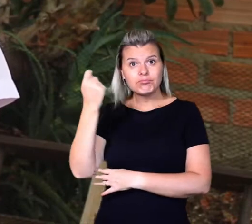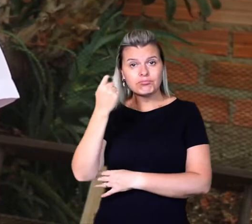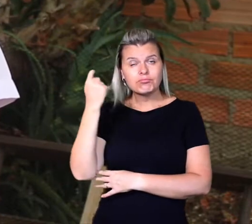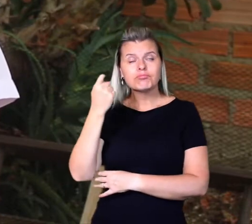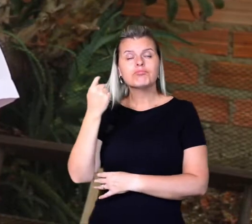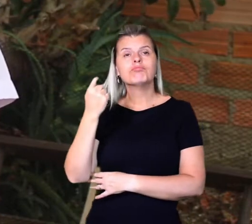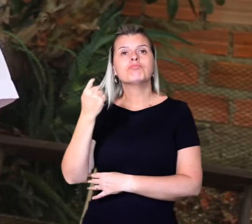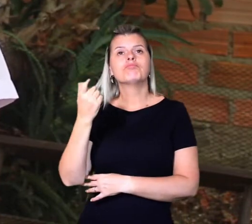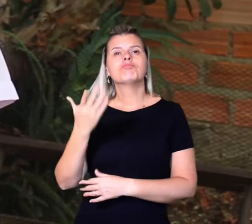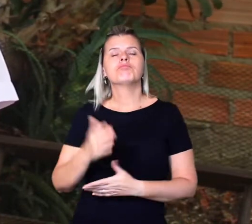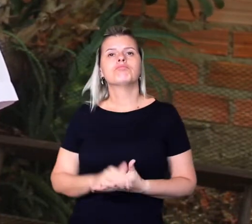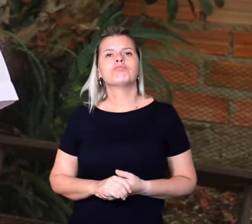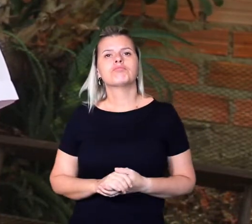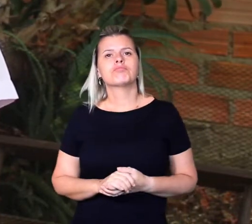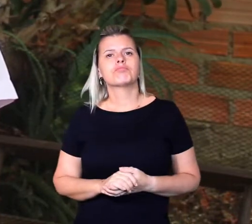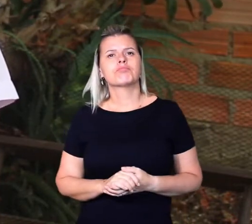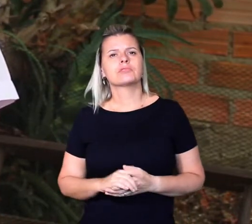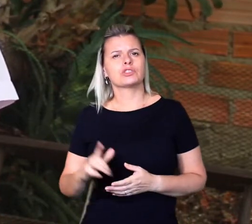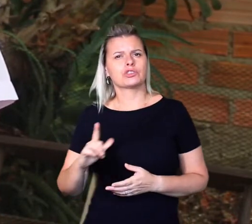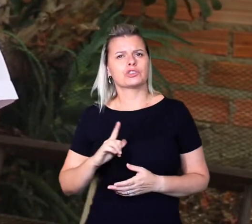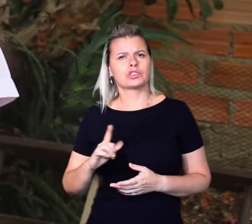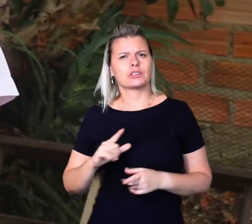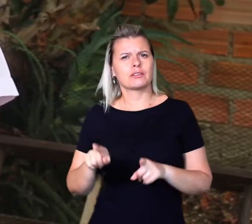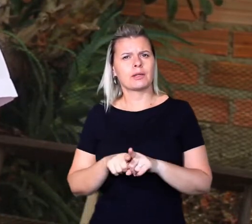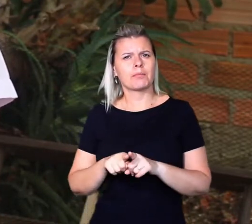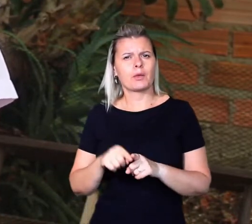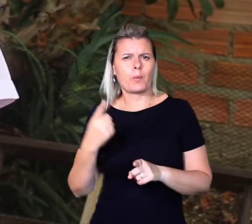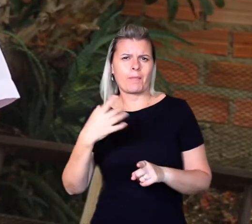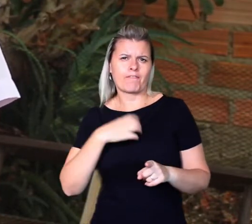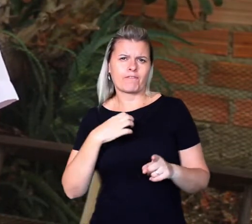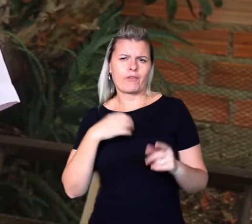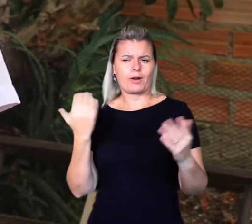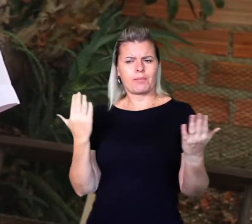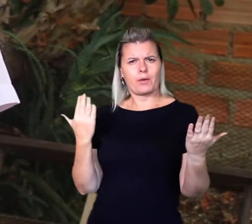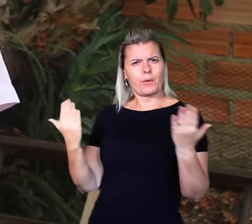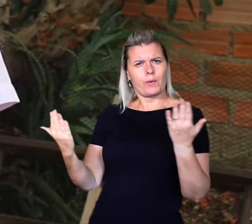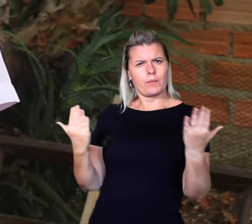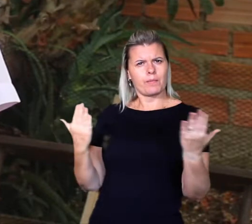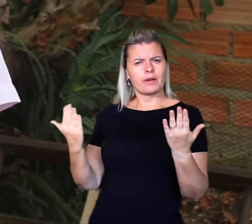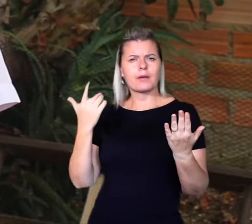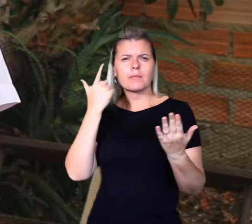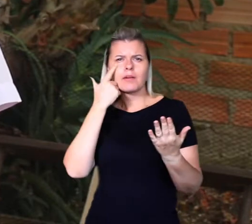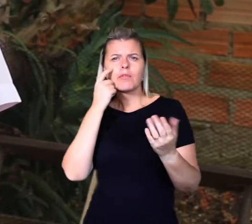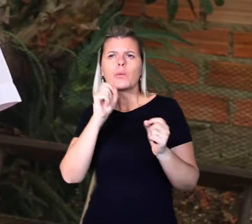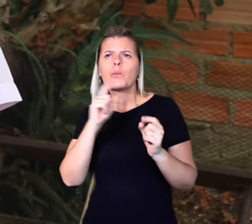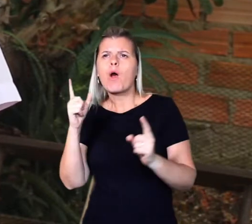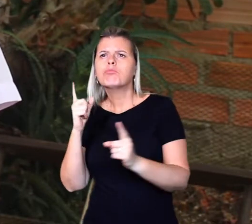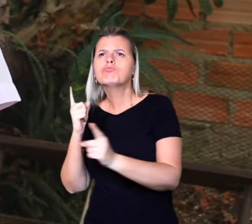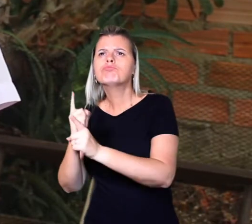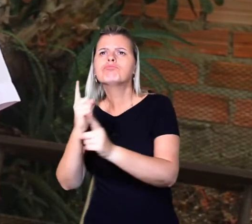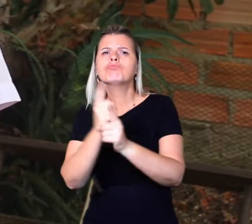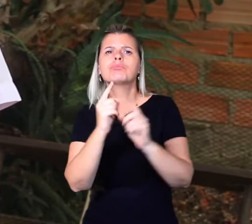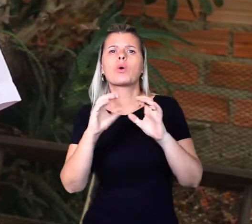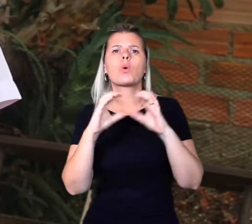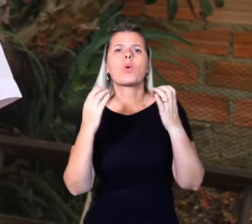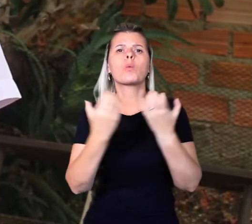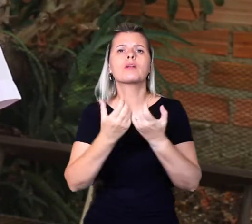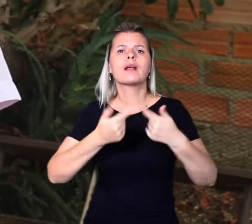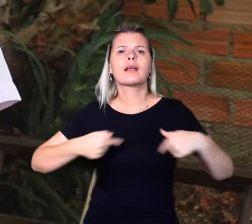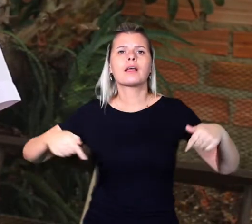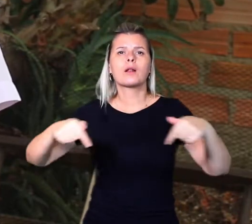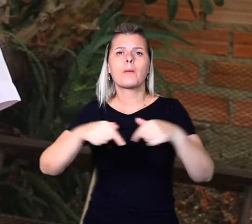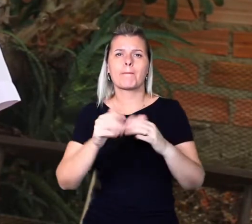então um parâmetro até para poder identificar as comunidades quilombolas no período colonial imperial, que era o